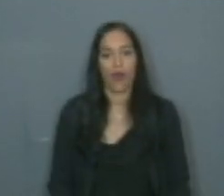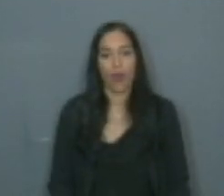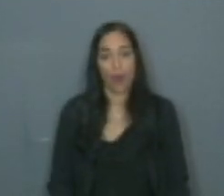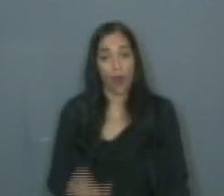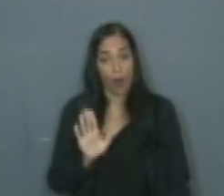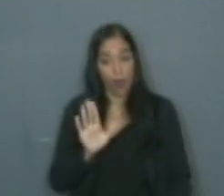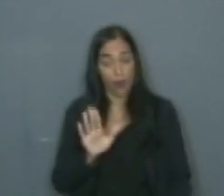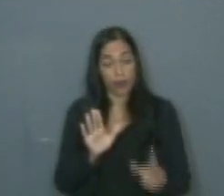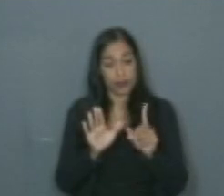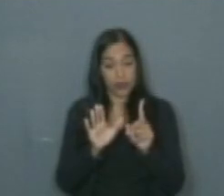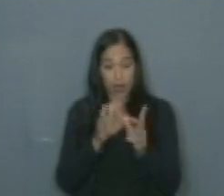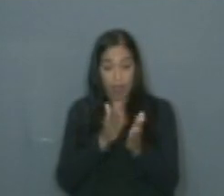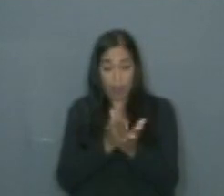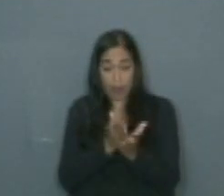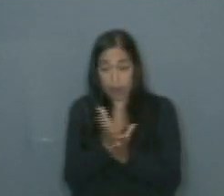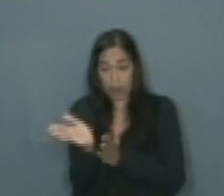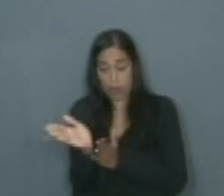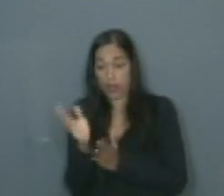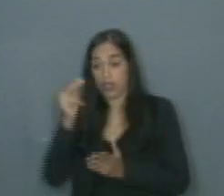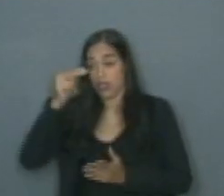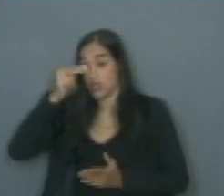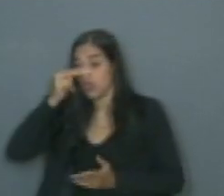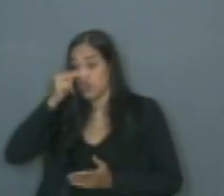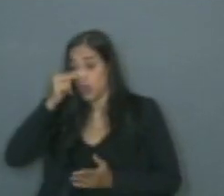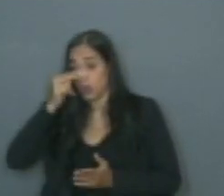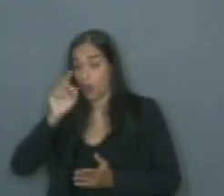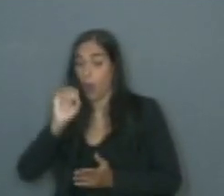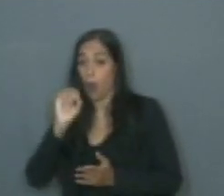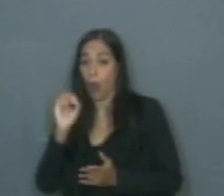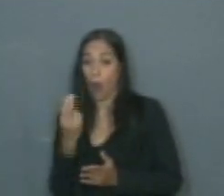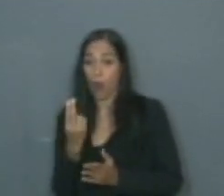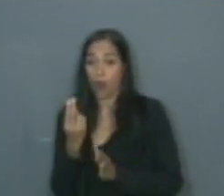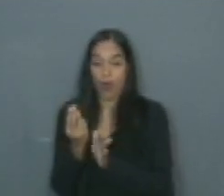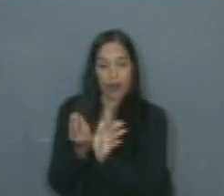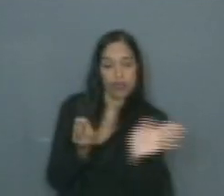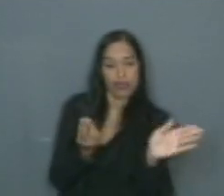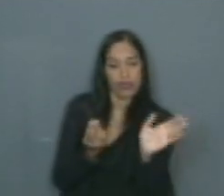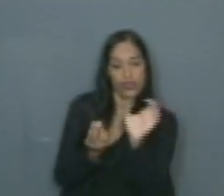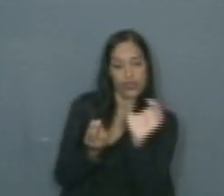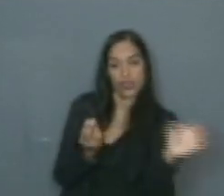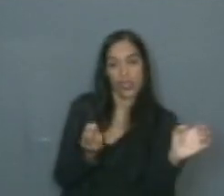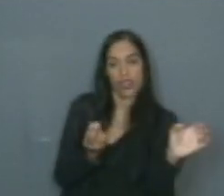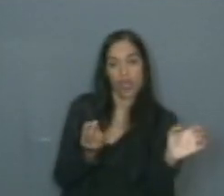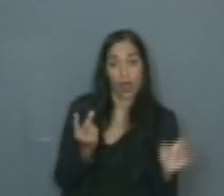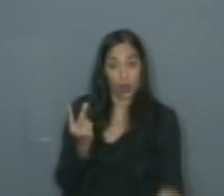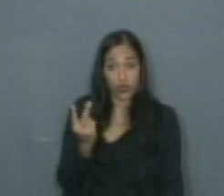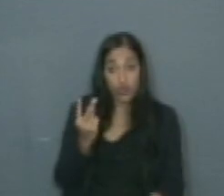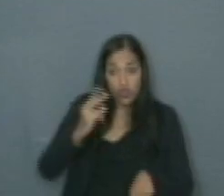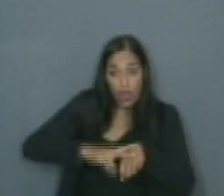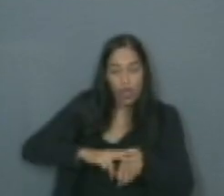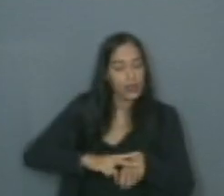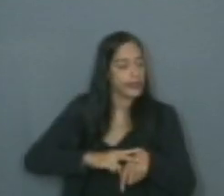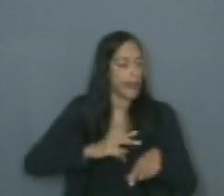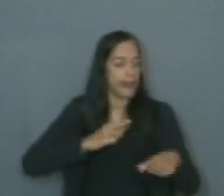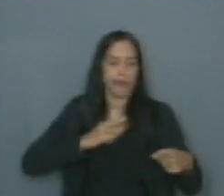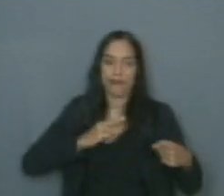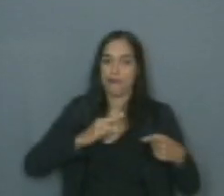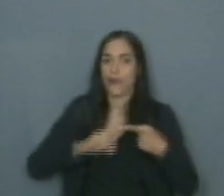é cristão, ou você é de esquerda, porque os dois, impossível.